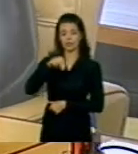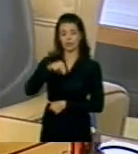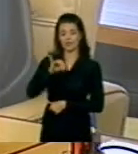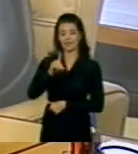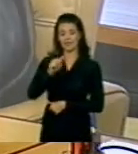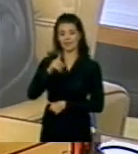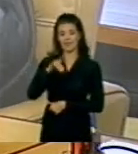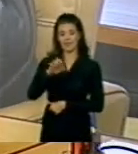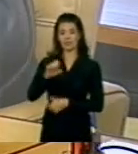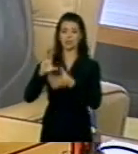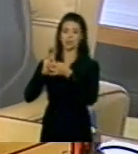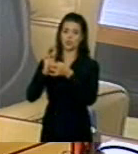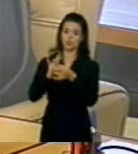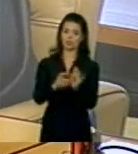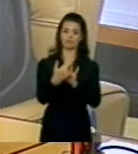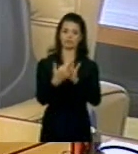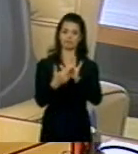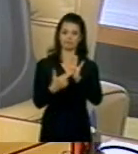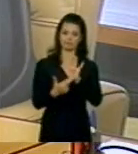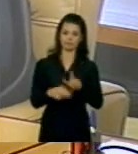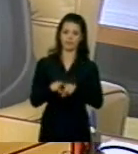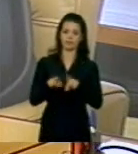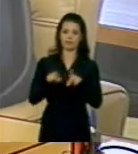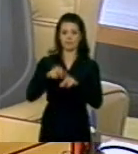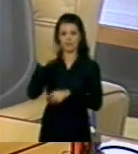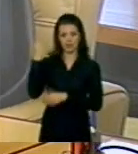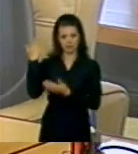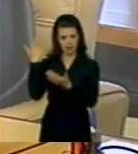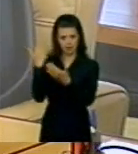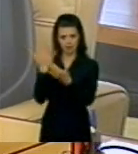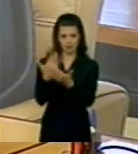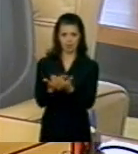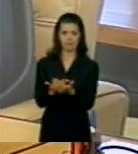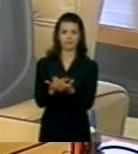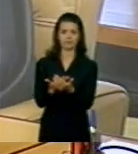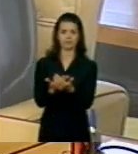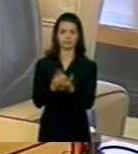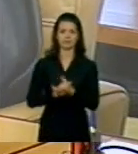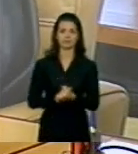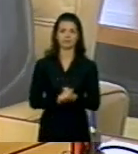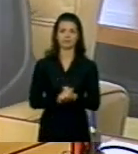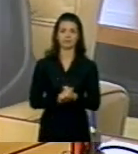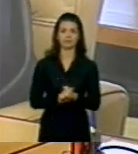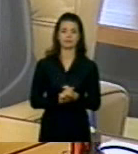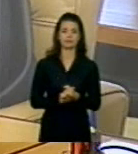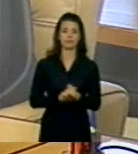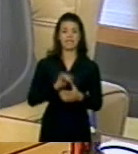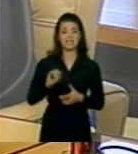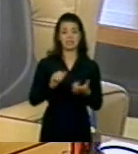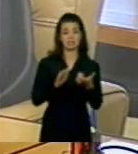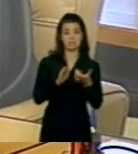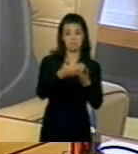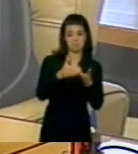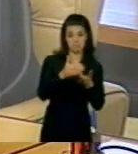devido contexto normativo e histórico. Independentemente da expressão literal, que poderia